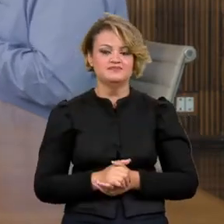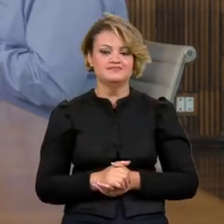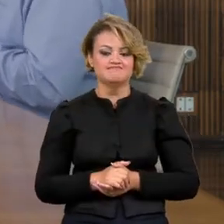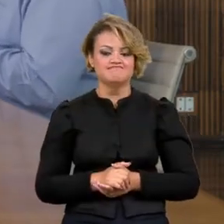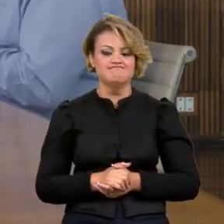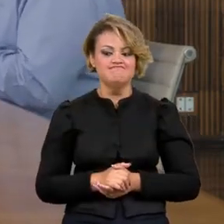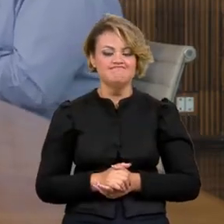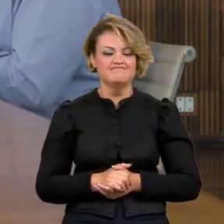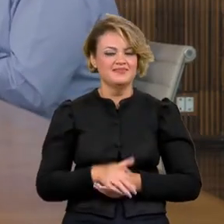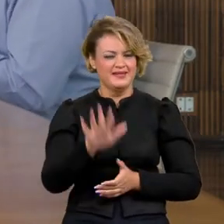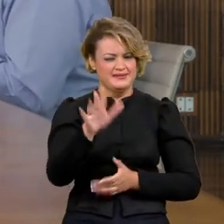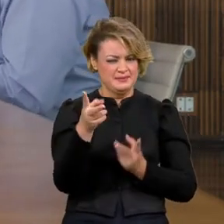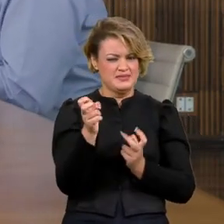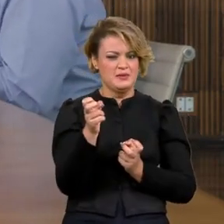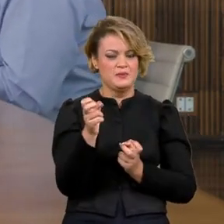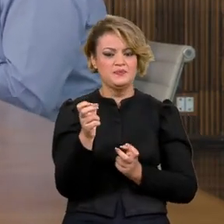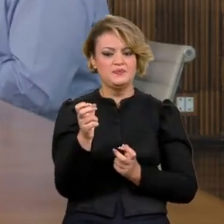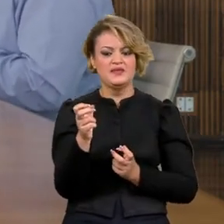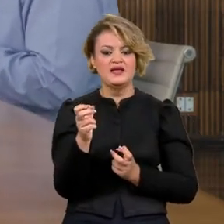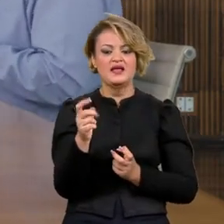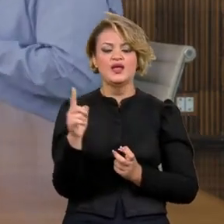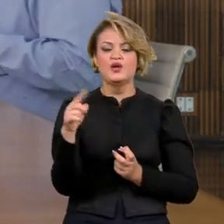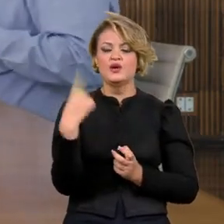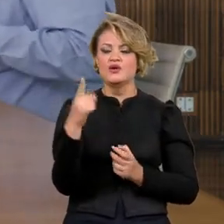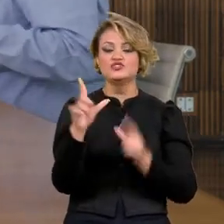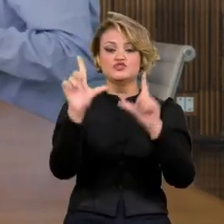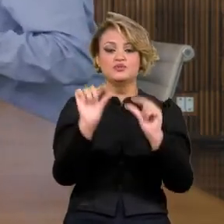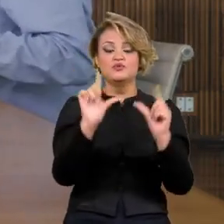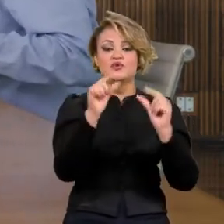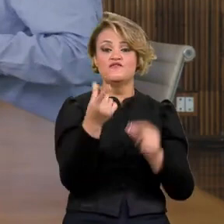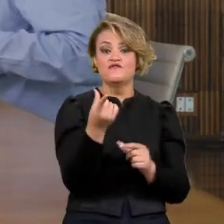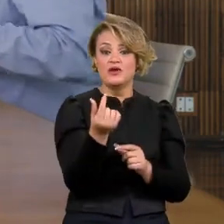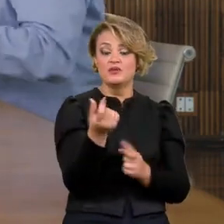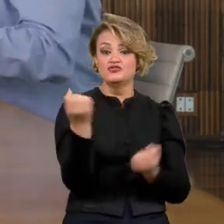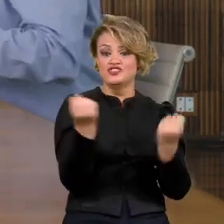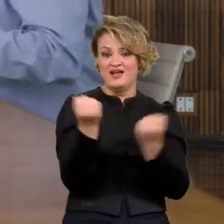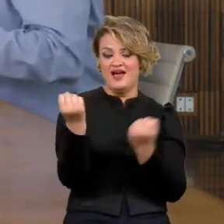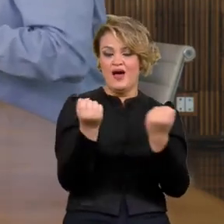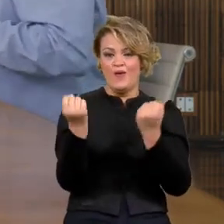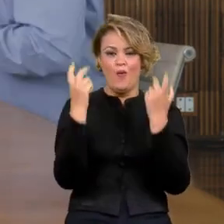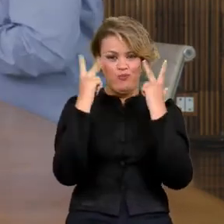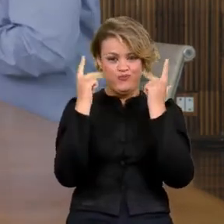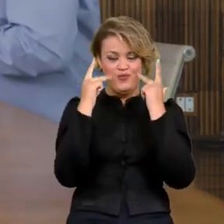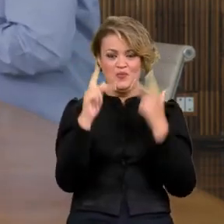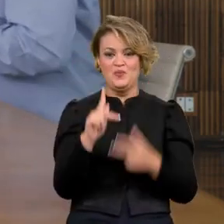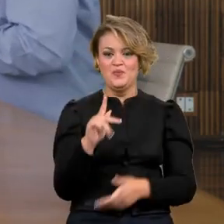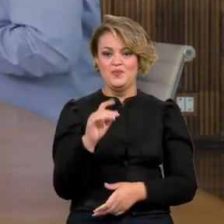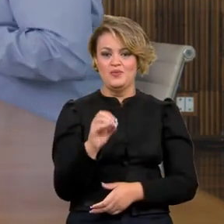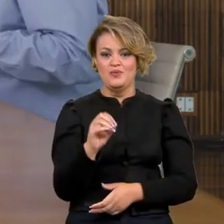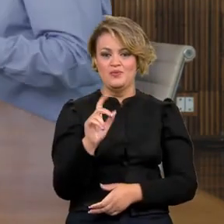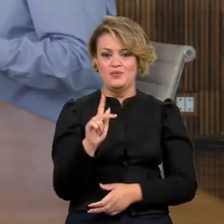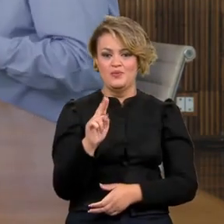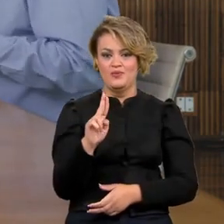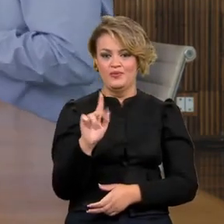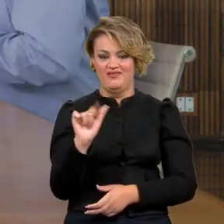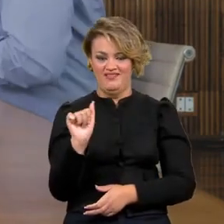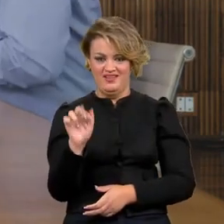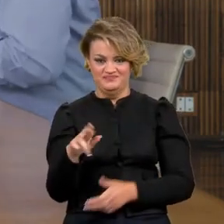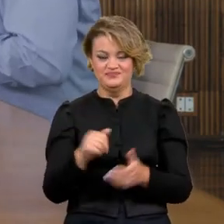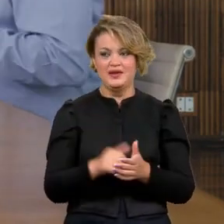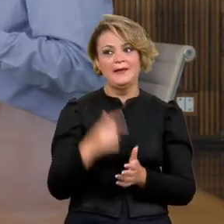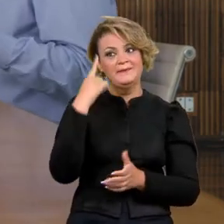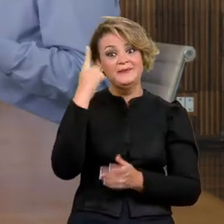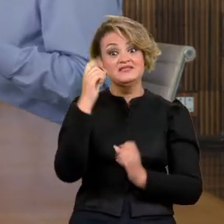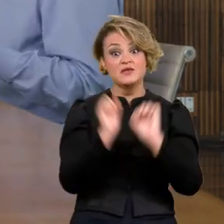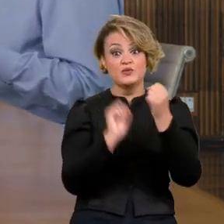fizemos uma redução no preço dos carros populares você tem luta automobilística produzindo o carro o povo não tem dinheiro